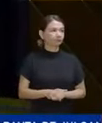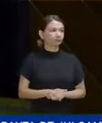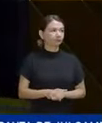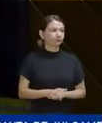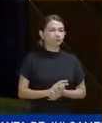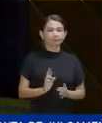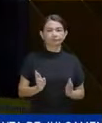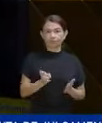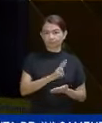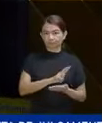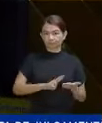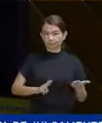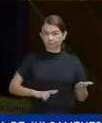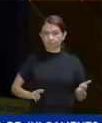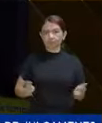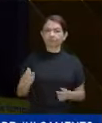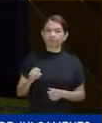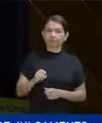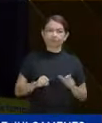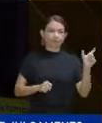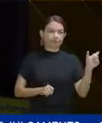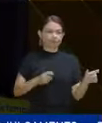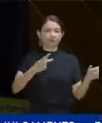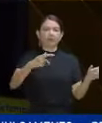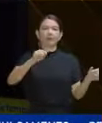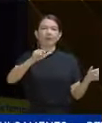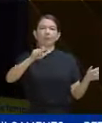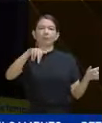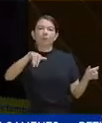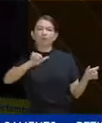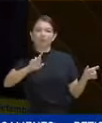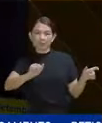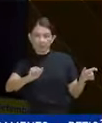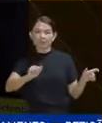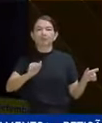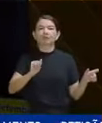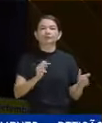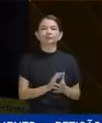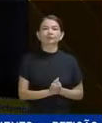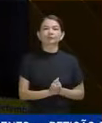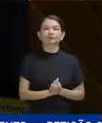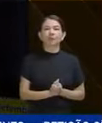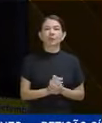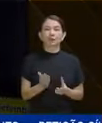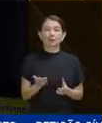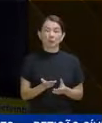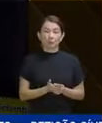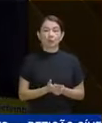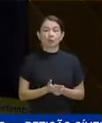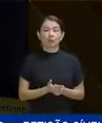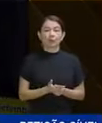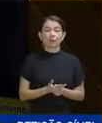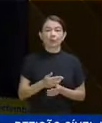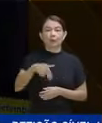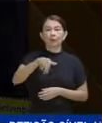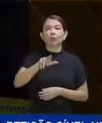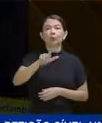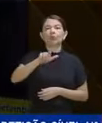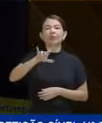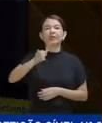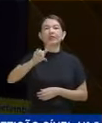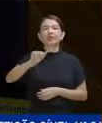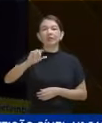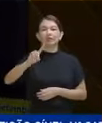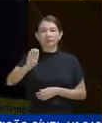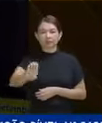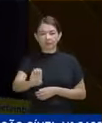O relatório, né? Isto. Palmira das Neves Bittencourt protocolou a ação declaratória de nulidade, querela